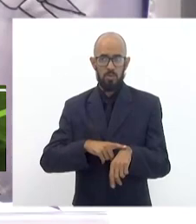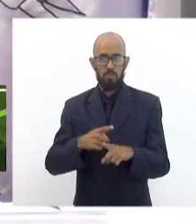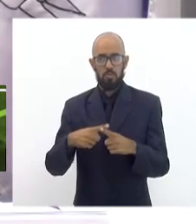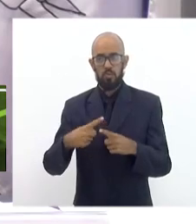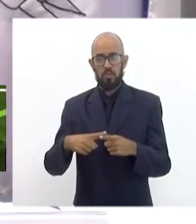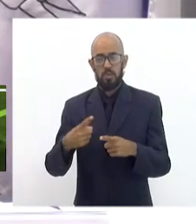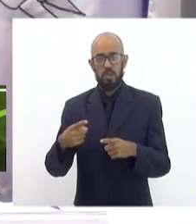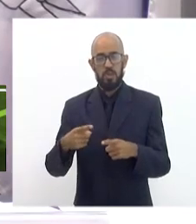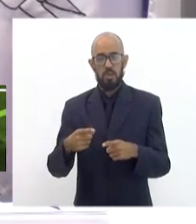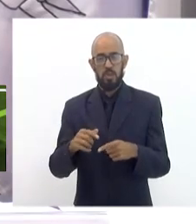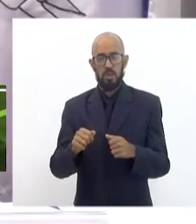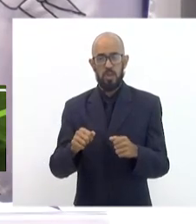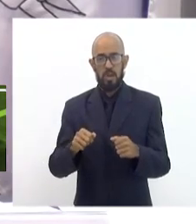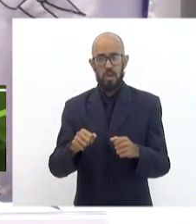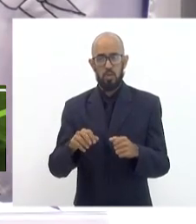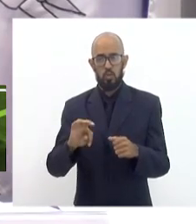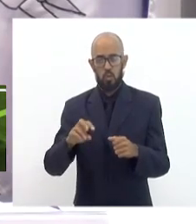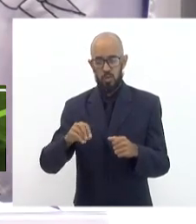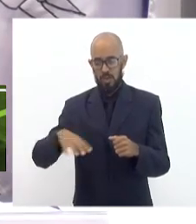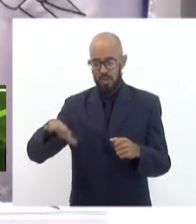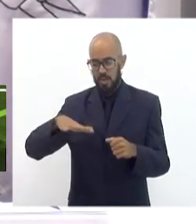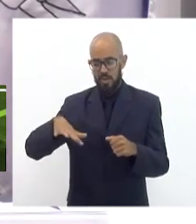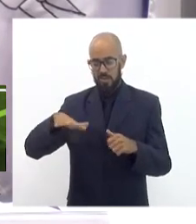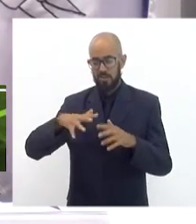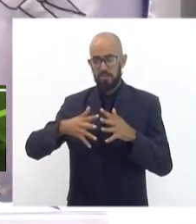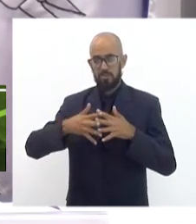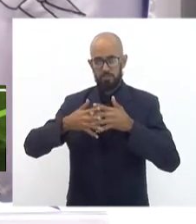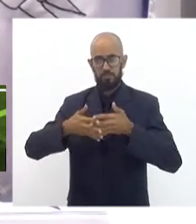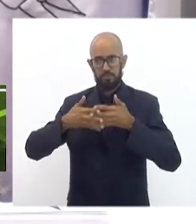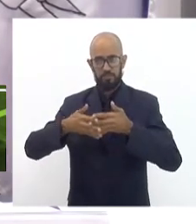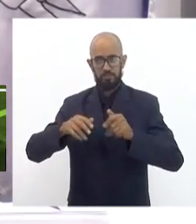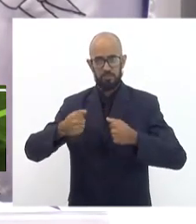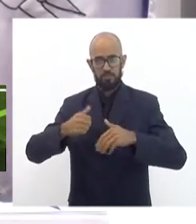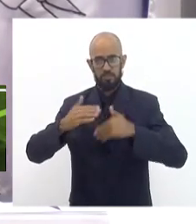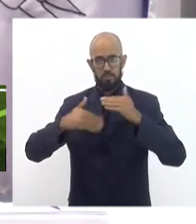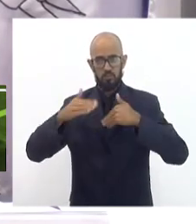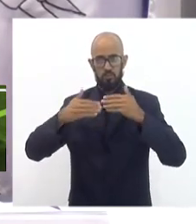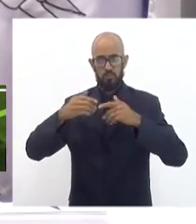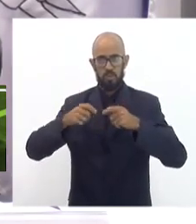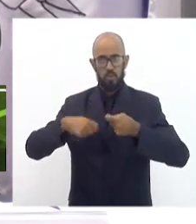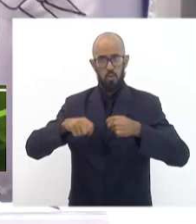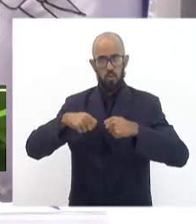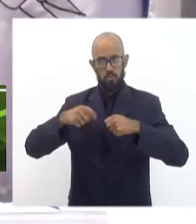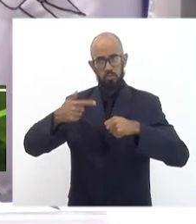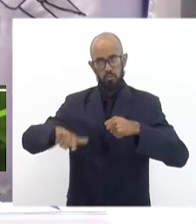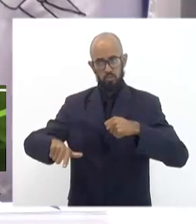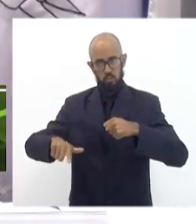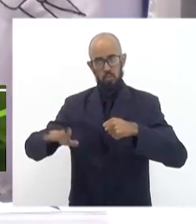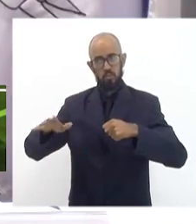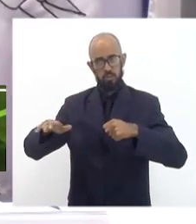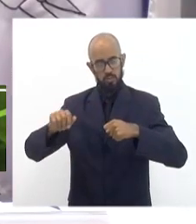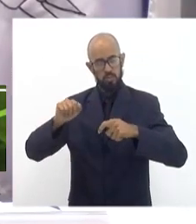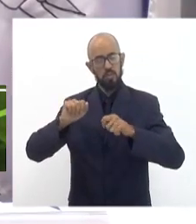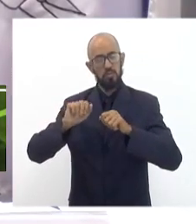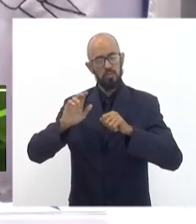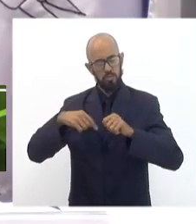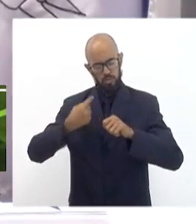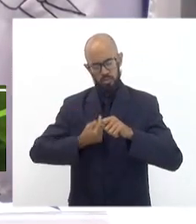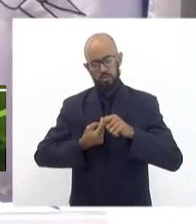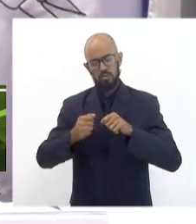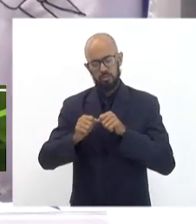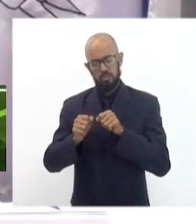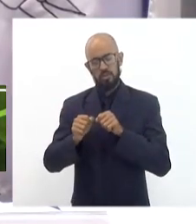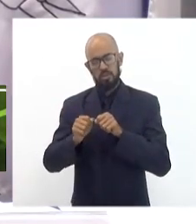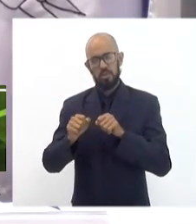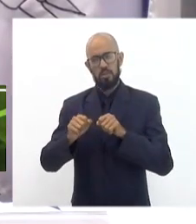porque nesse momento aquela região toda precisa de desenvolvimento econômico novamente a gente olha que coisa tá cuidando aqui' de uma série de medidas